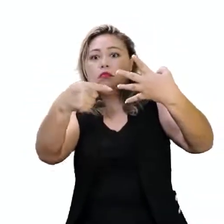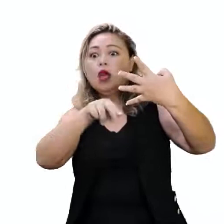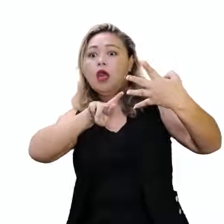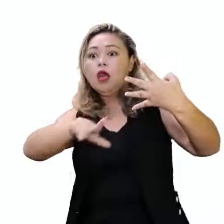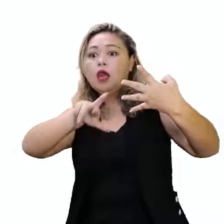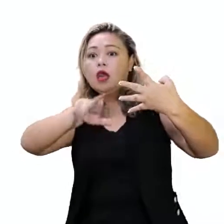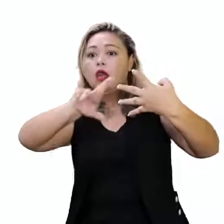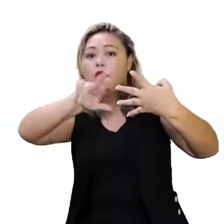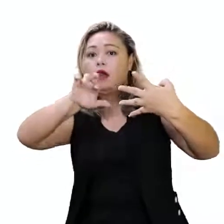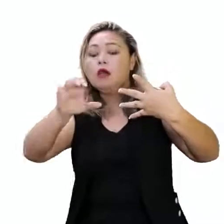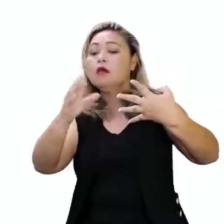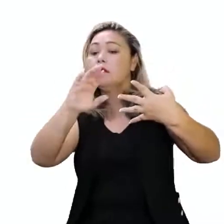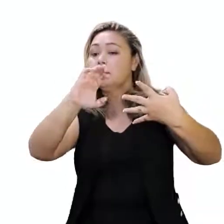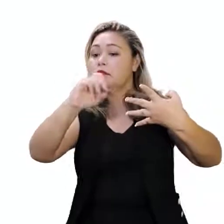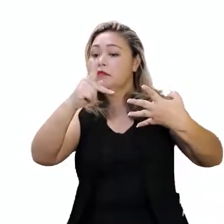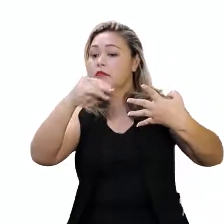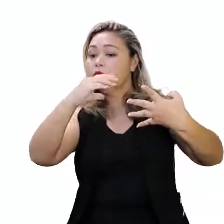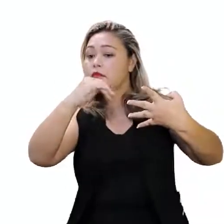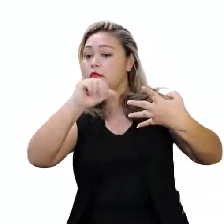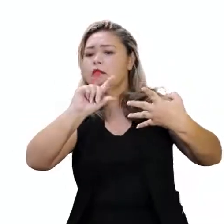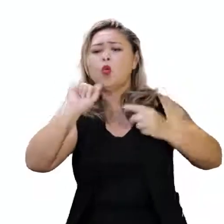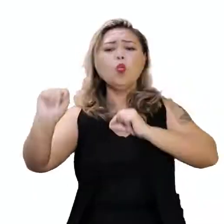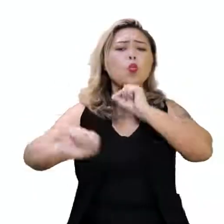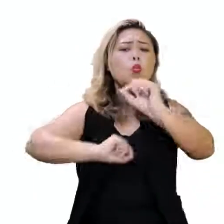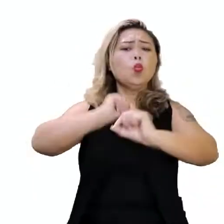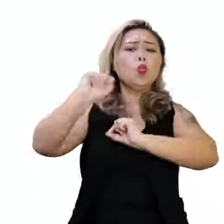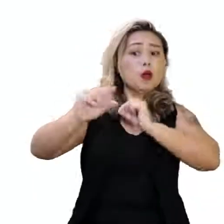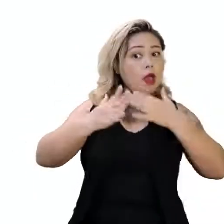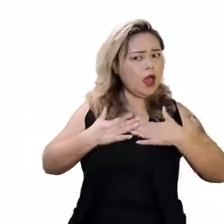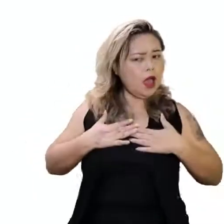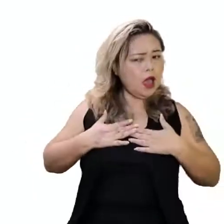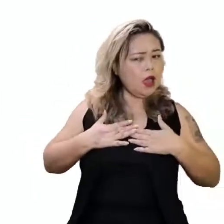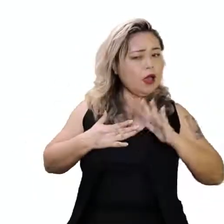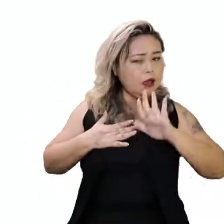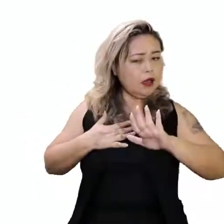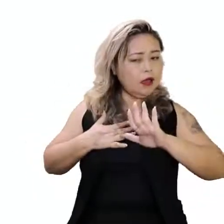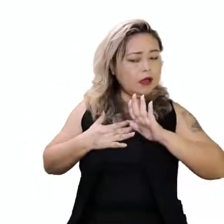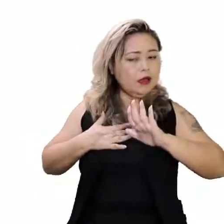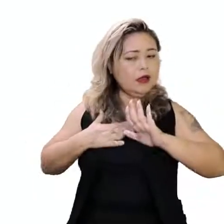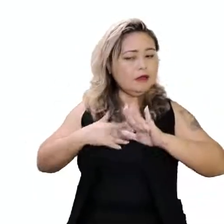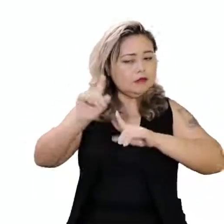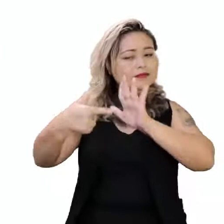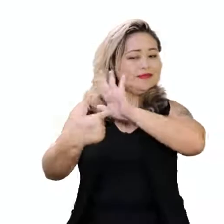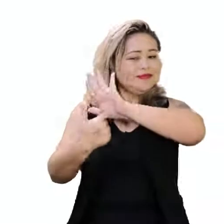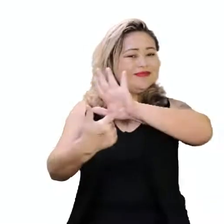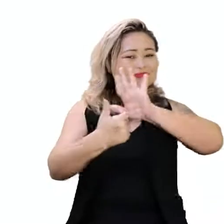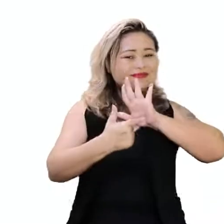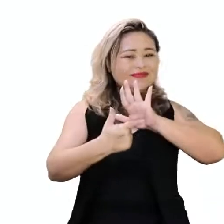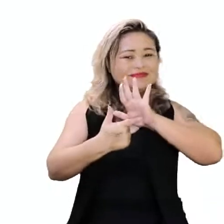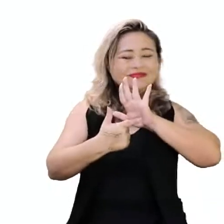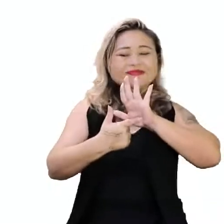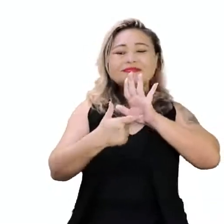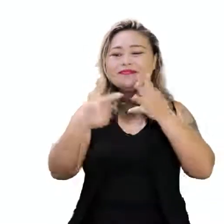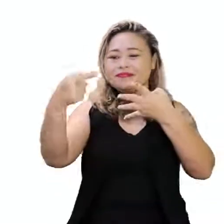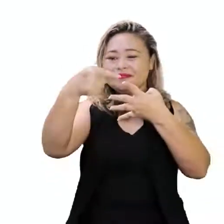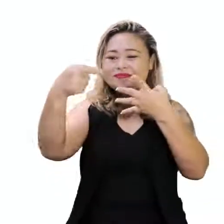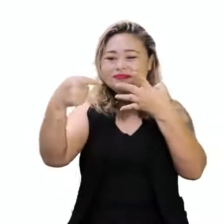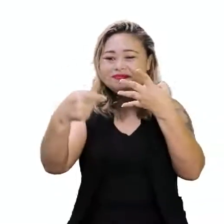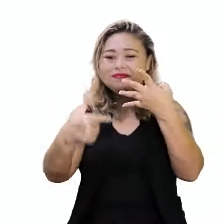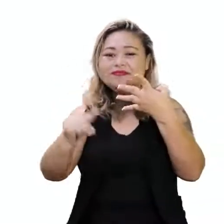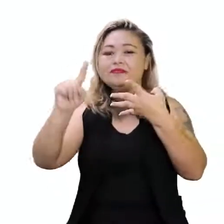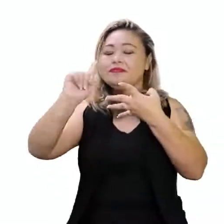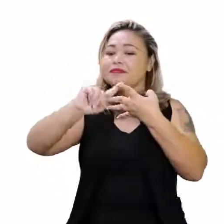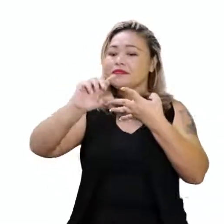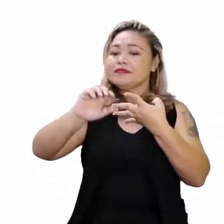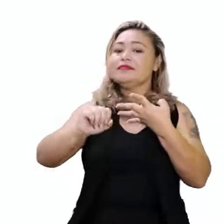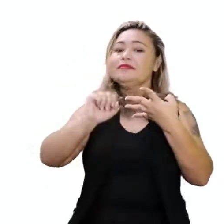diferentes de especiação. Professor, o que é especiação mesmo? Calma, deixa eu te mostrar primeiro quais são as 4 formas.